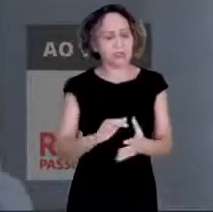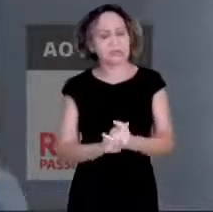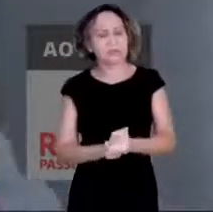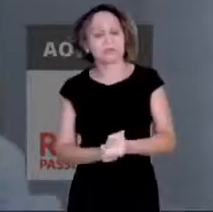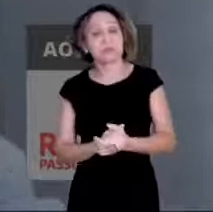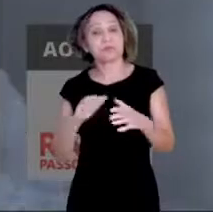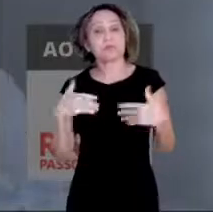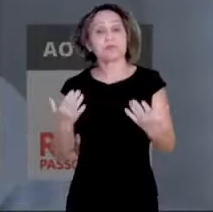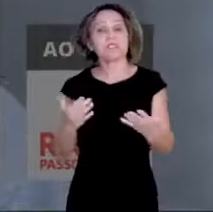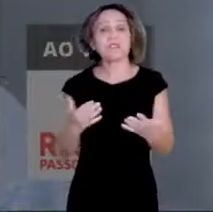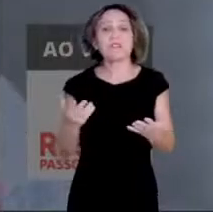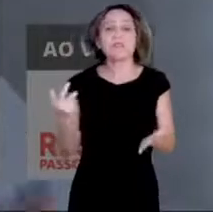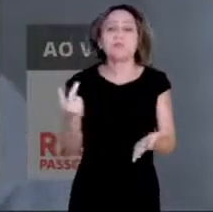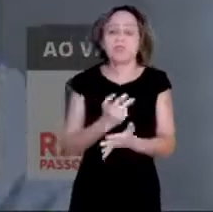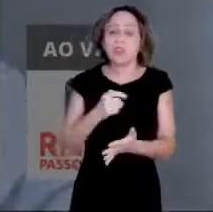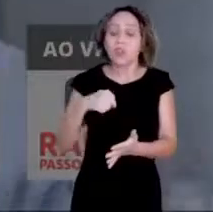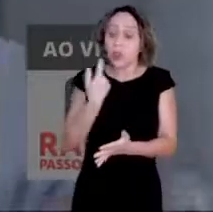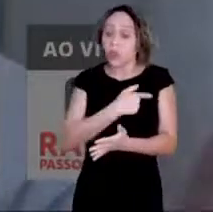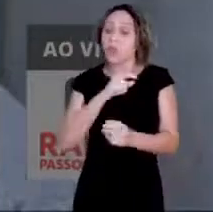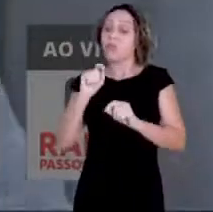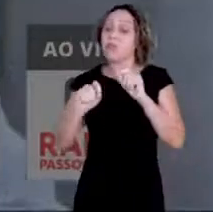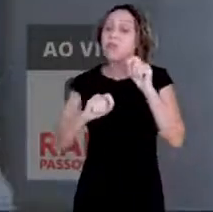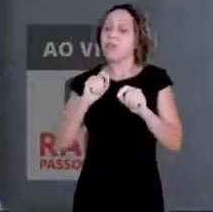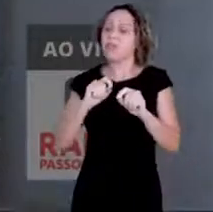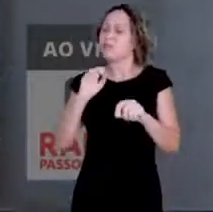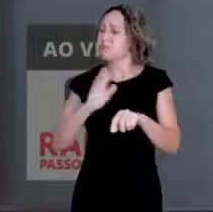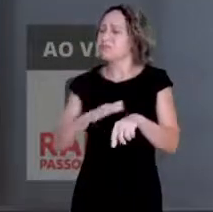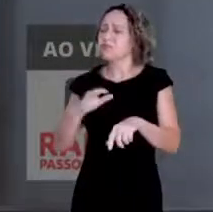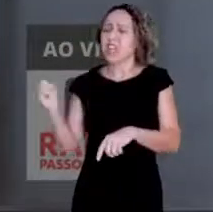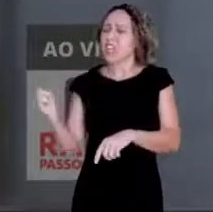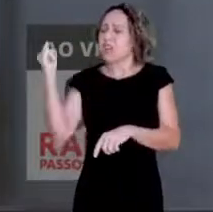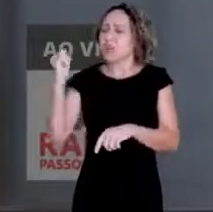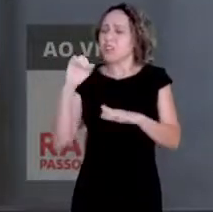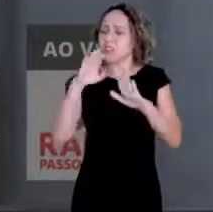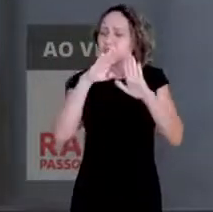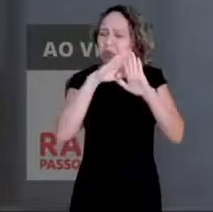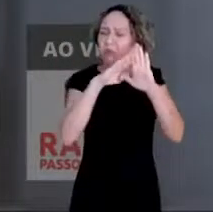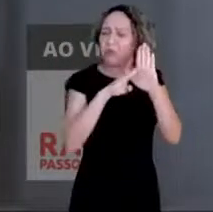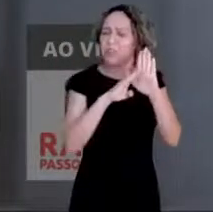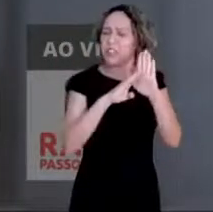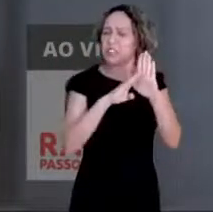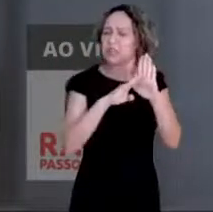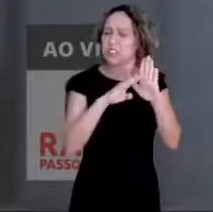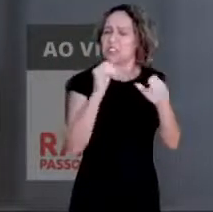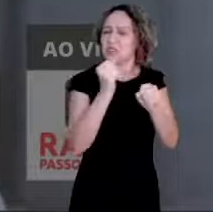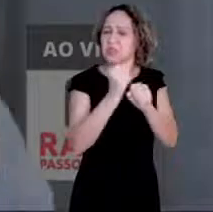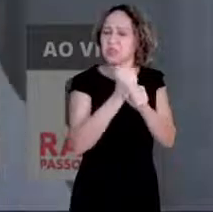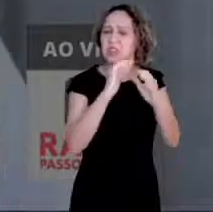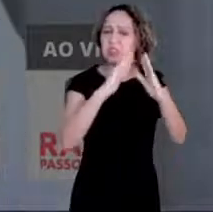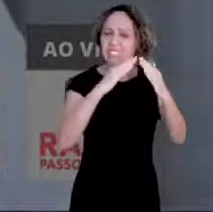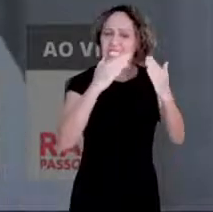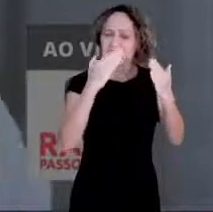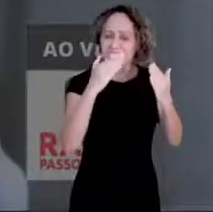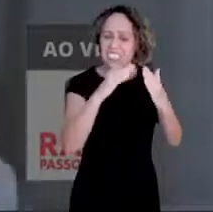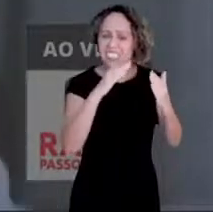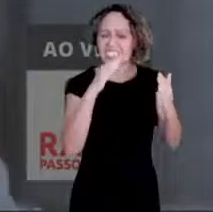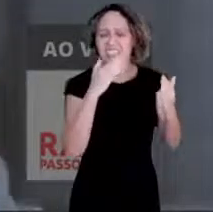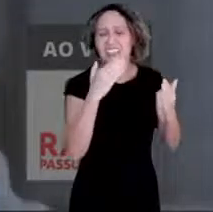sabe, todo santo dia, para contar 6 ou 7 mentiras por dia. Então, eu te diria, Juarez, que é importante que